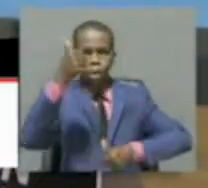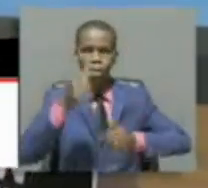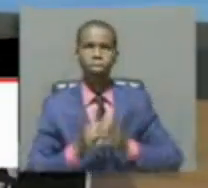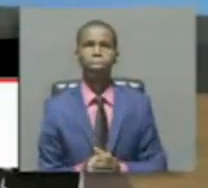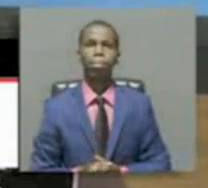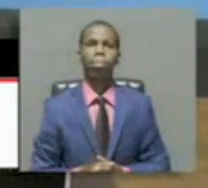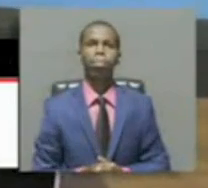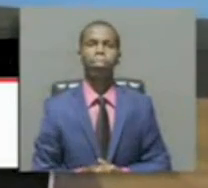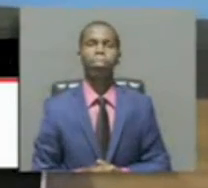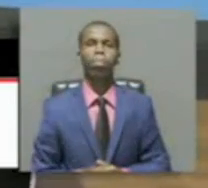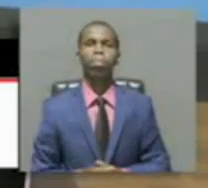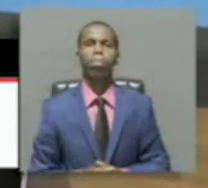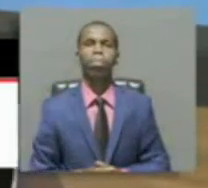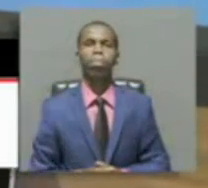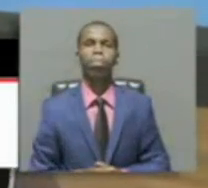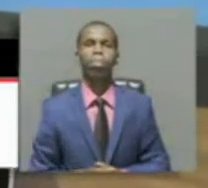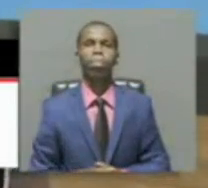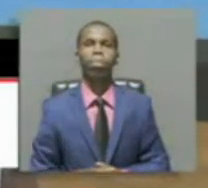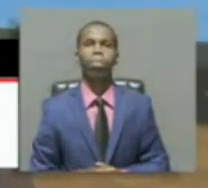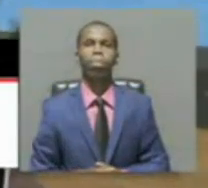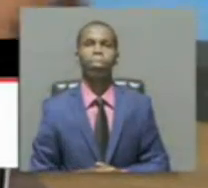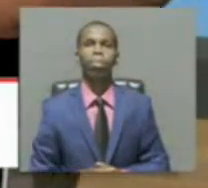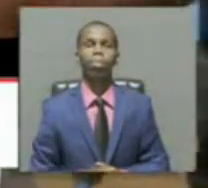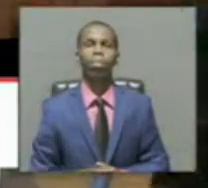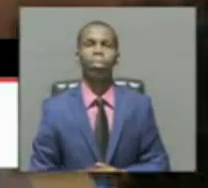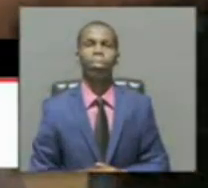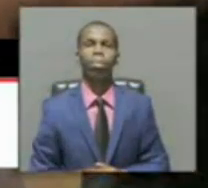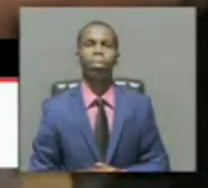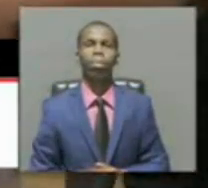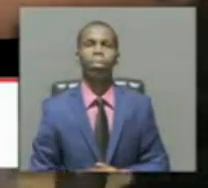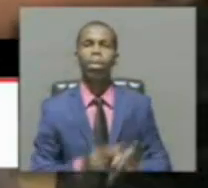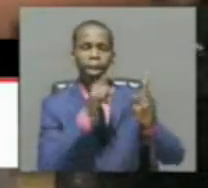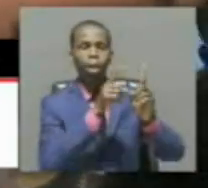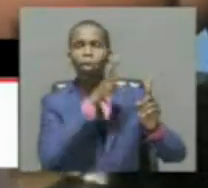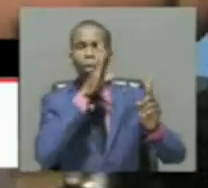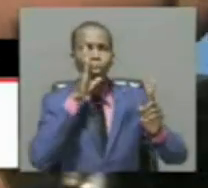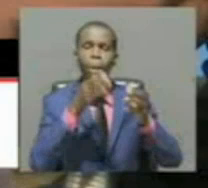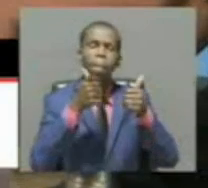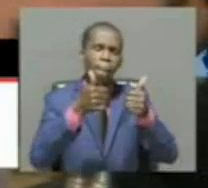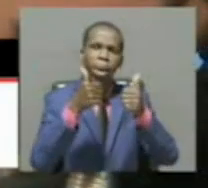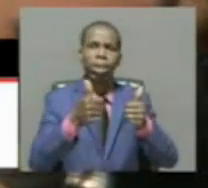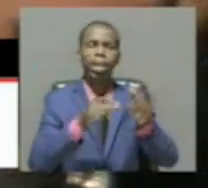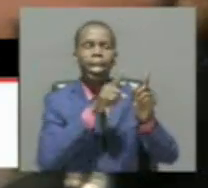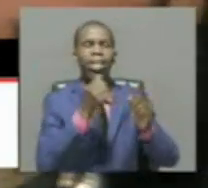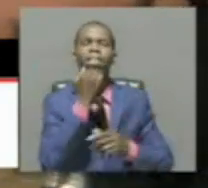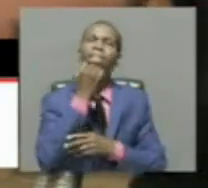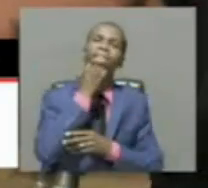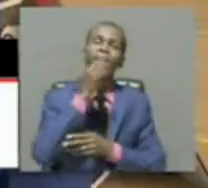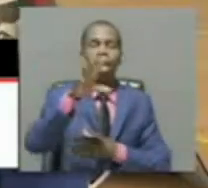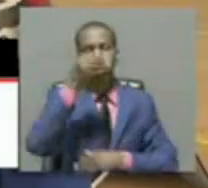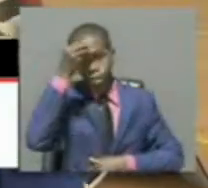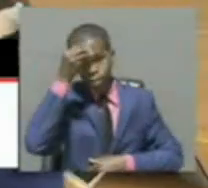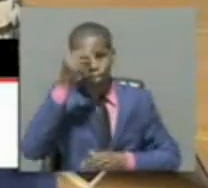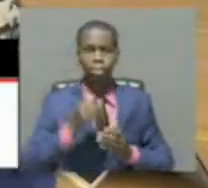but I learned some mistakes. Okay. Ele disse que foi muito bom, mas cometeu uns erros e aprendeu com os